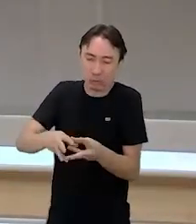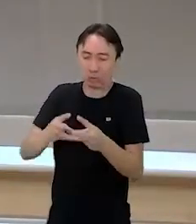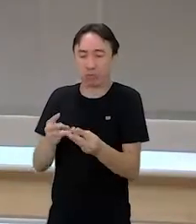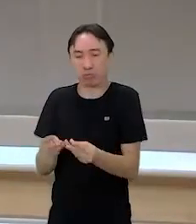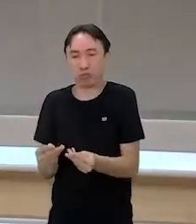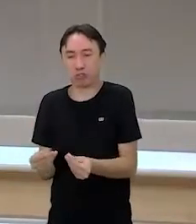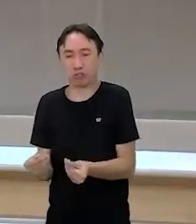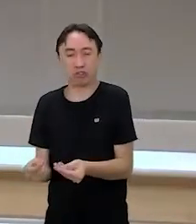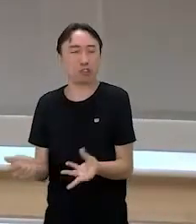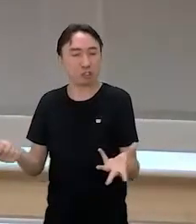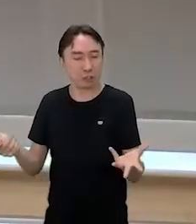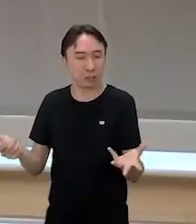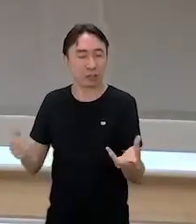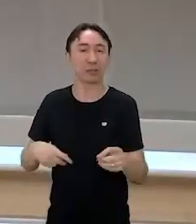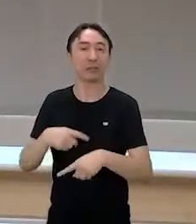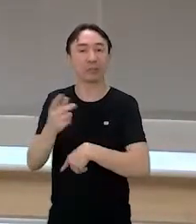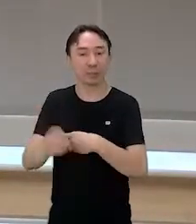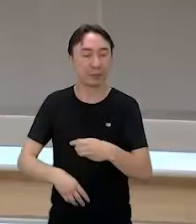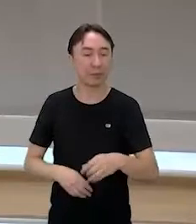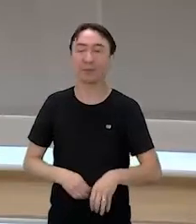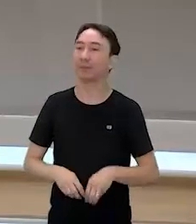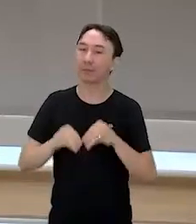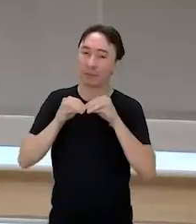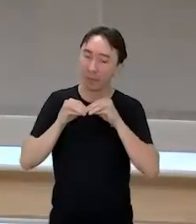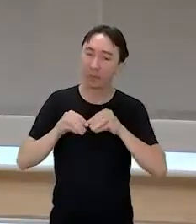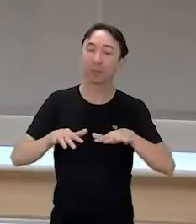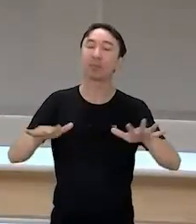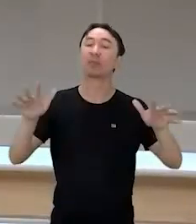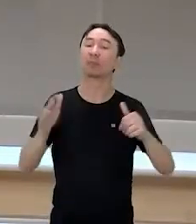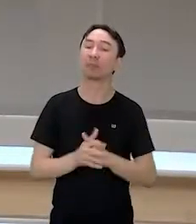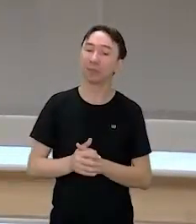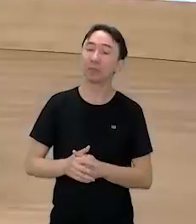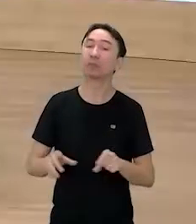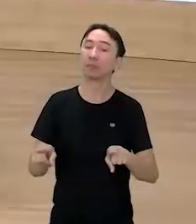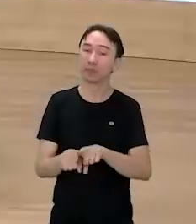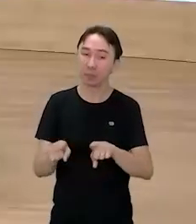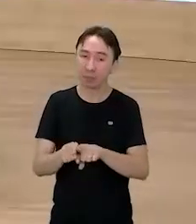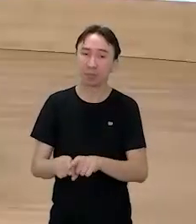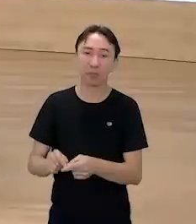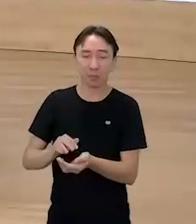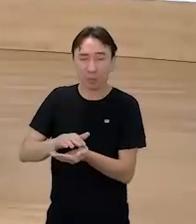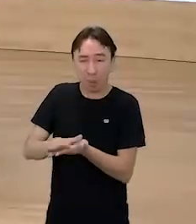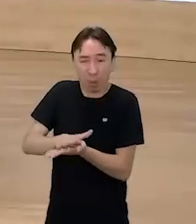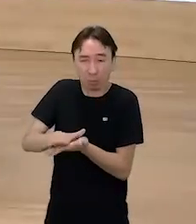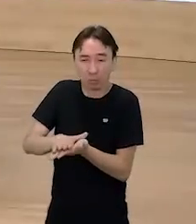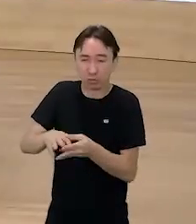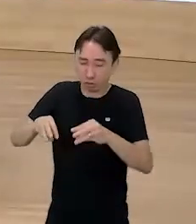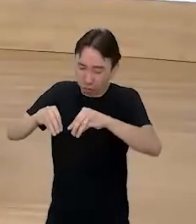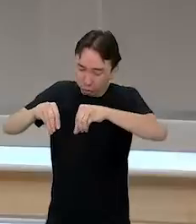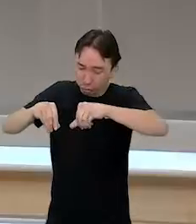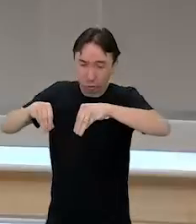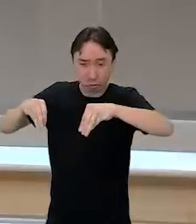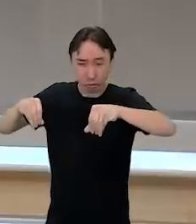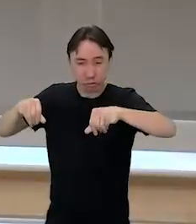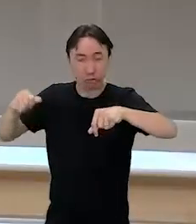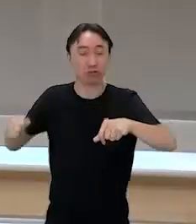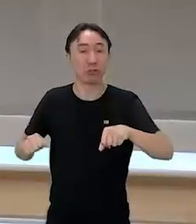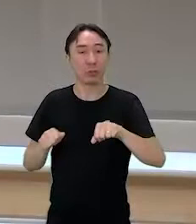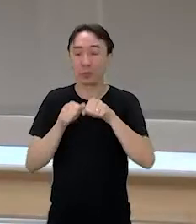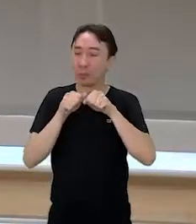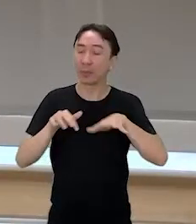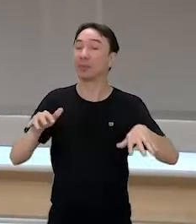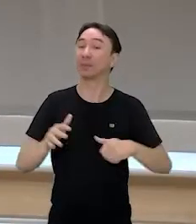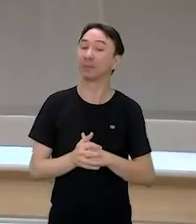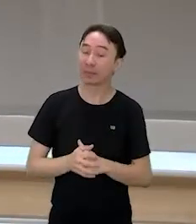desempenhar a distribuição. Ele vira pó? E vira pó também. Isso. Né? E, no caso, assim, na indústria de